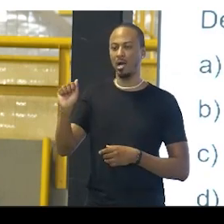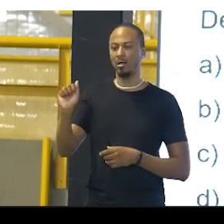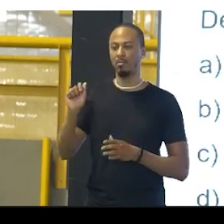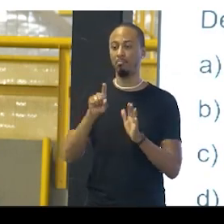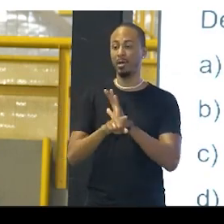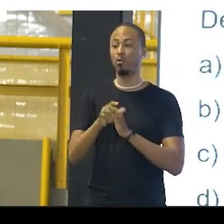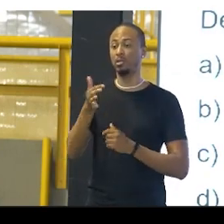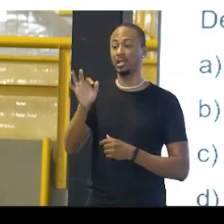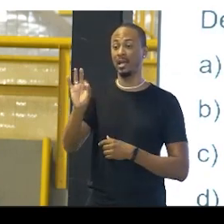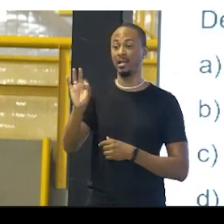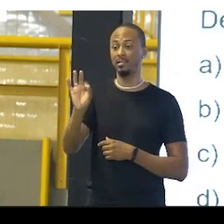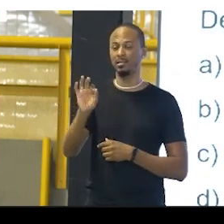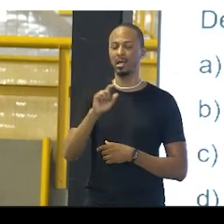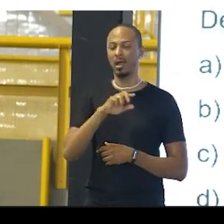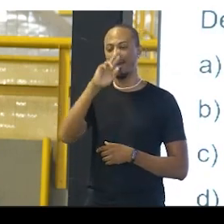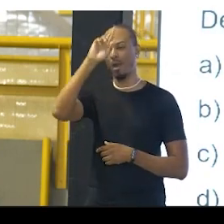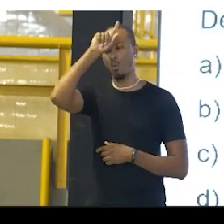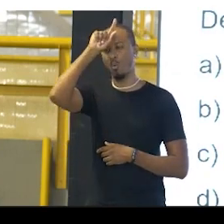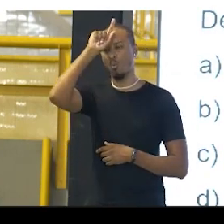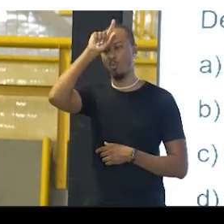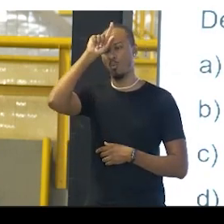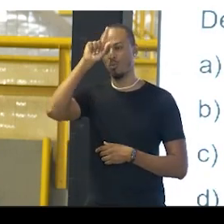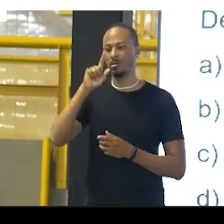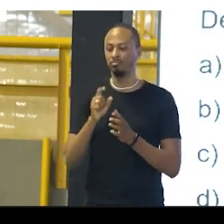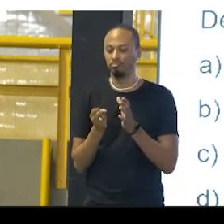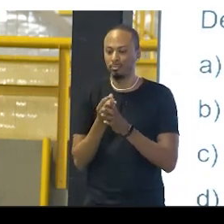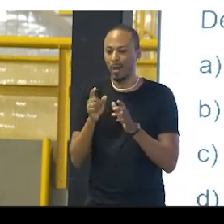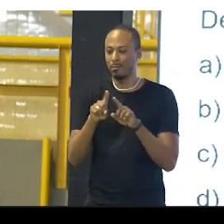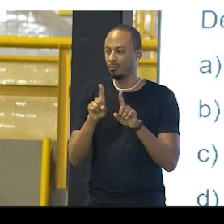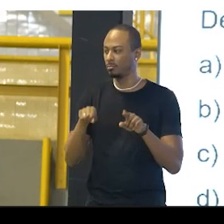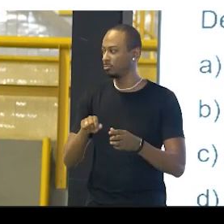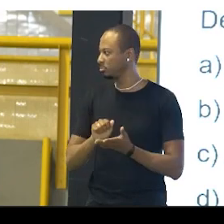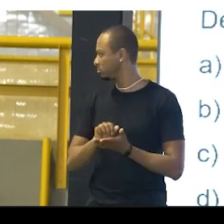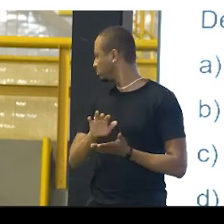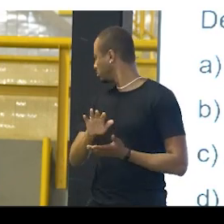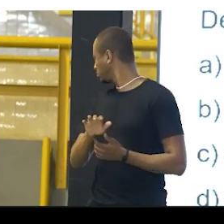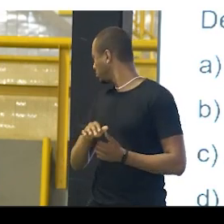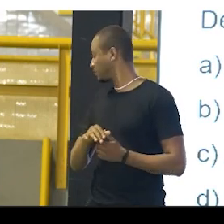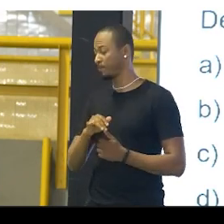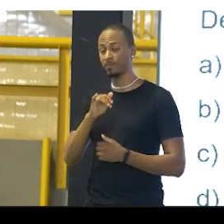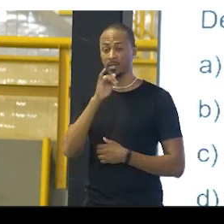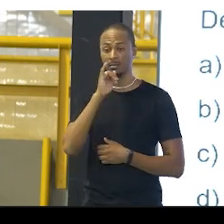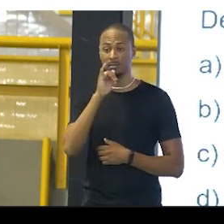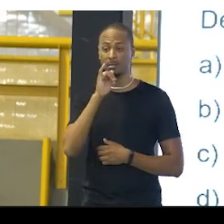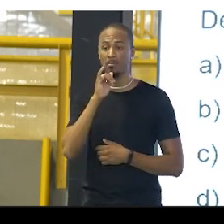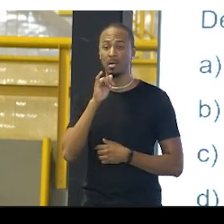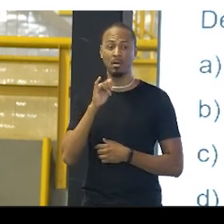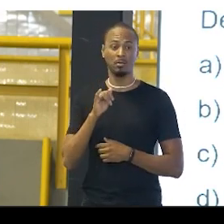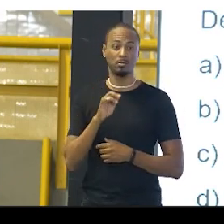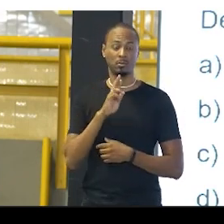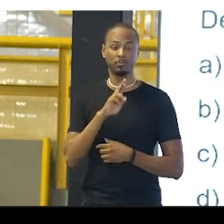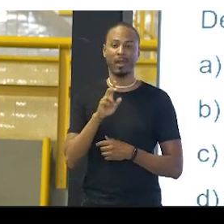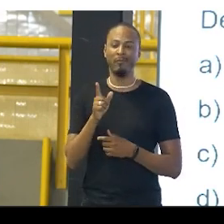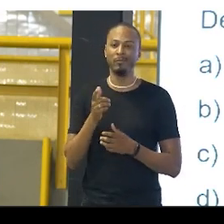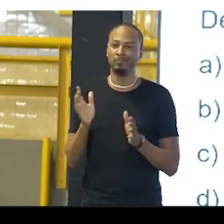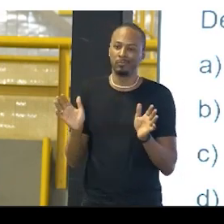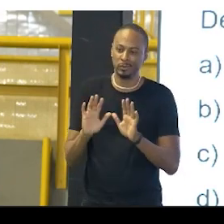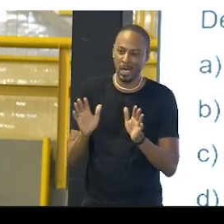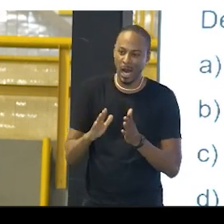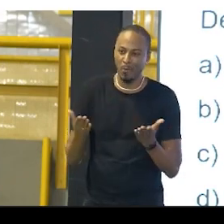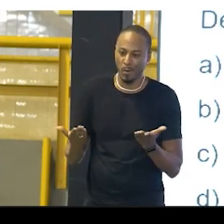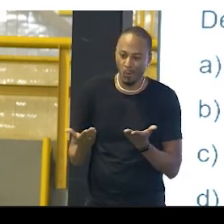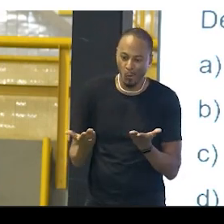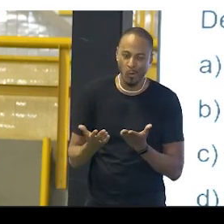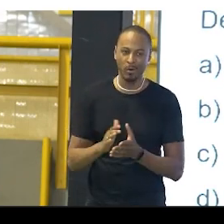gabarito passa a ser letra A. Ok? Certo? Vou me despedir de vocês novamente,